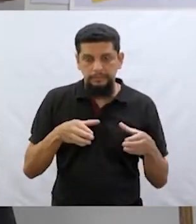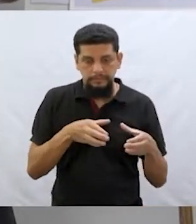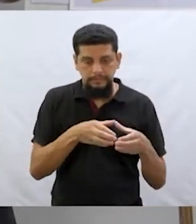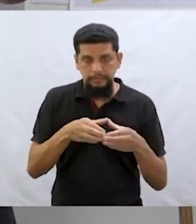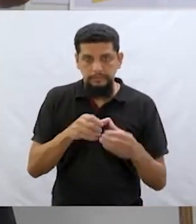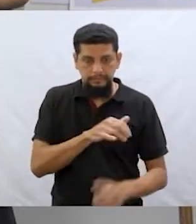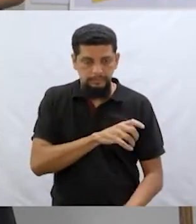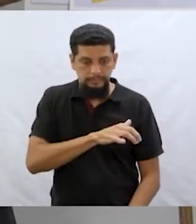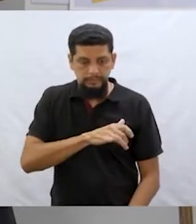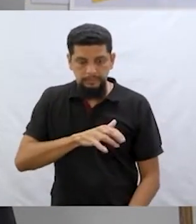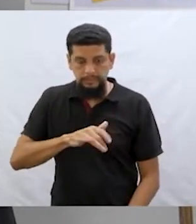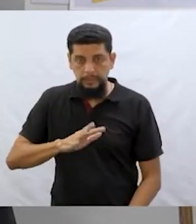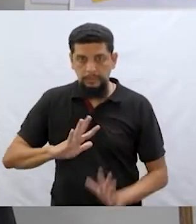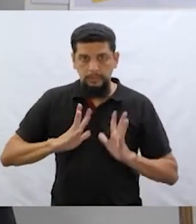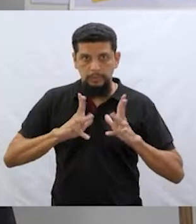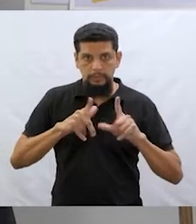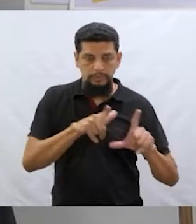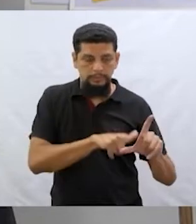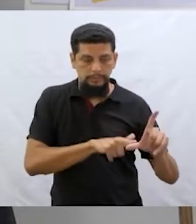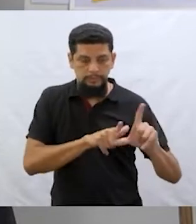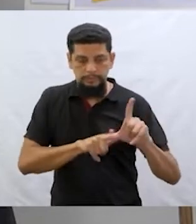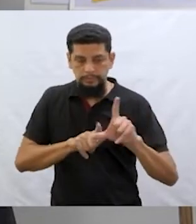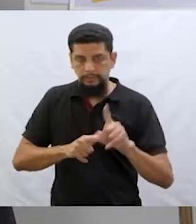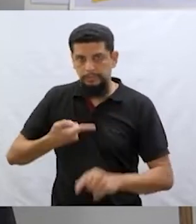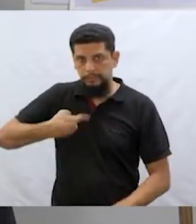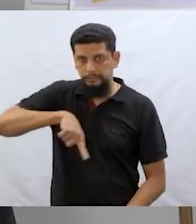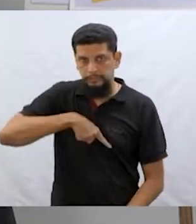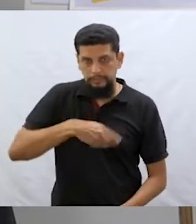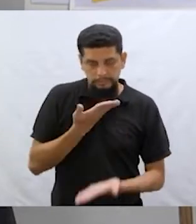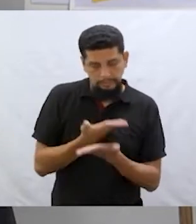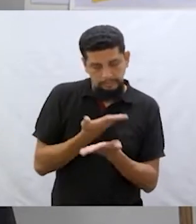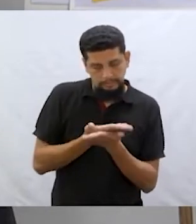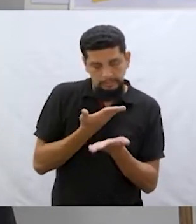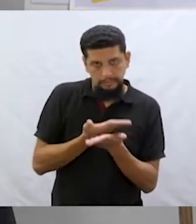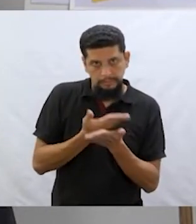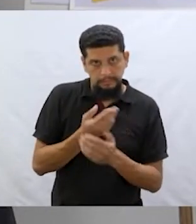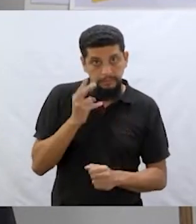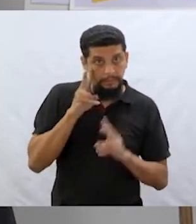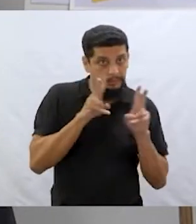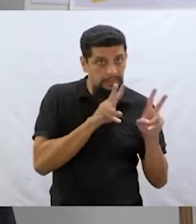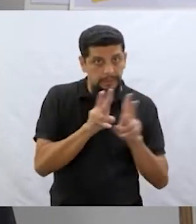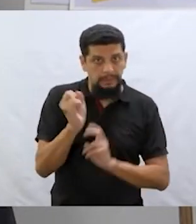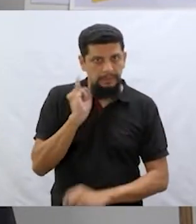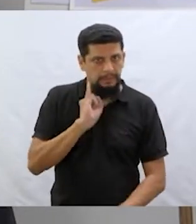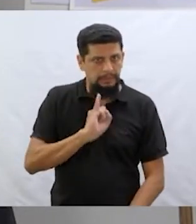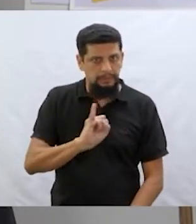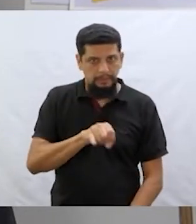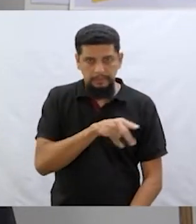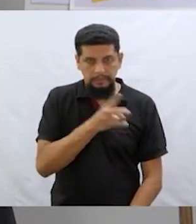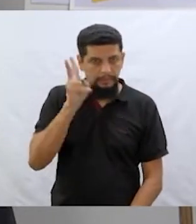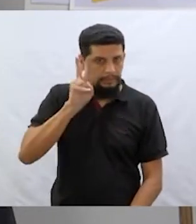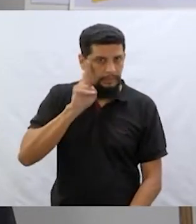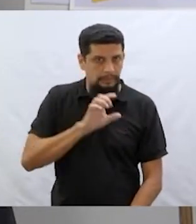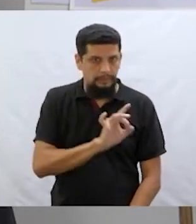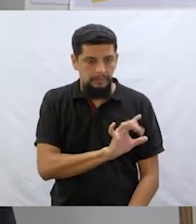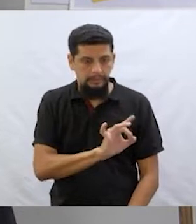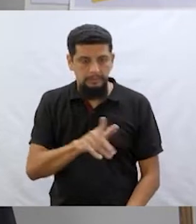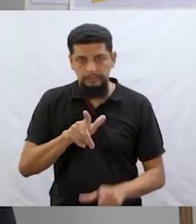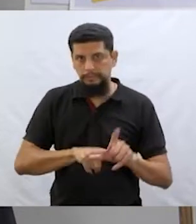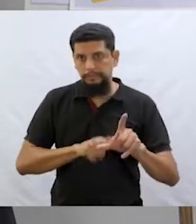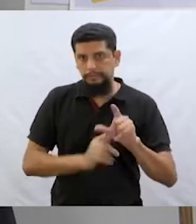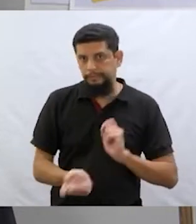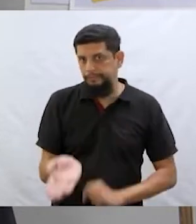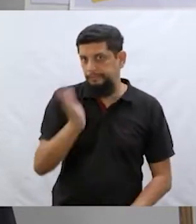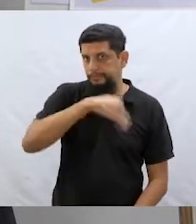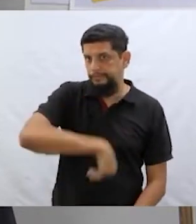o conjunto do alfabeto, que são todas essas letras que nós estamos trabalhando, para ver se você lembra certinho o nome de cada uma